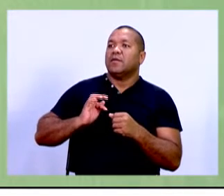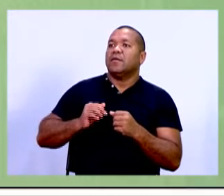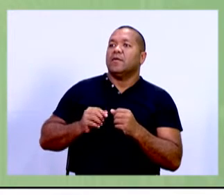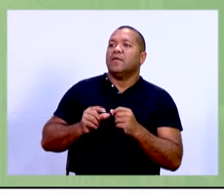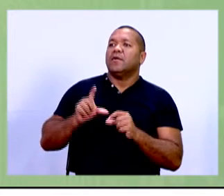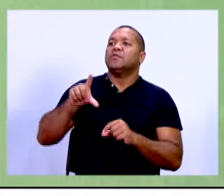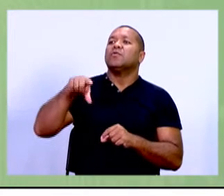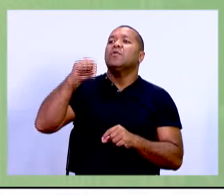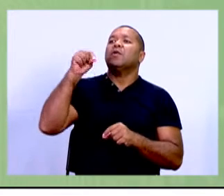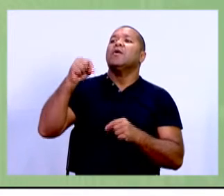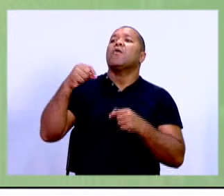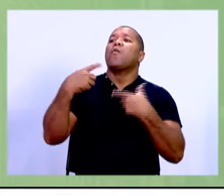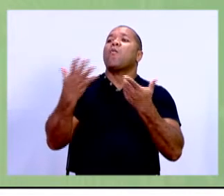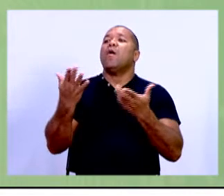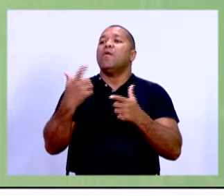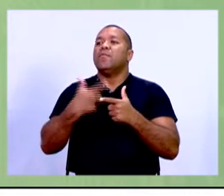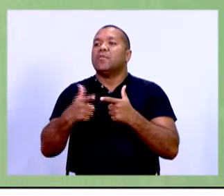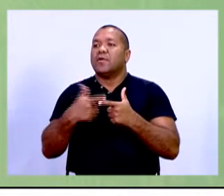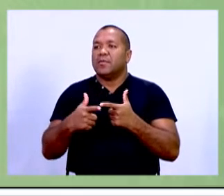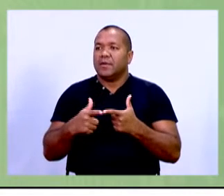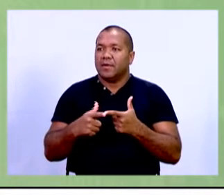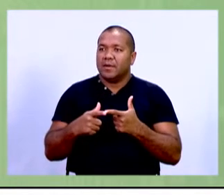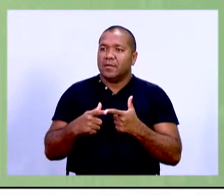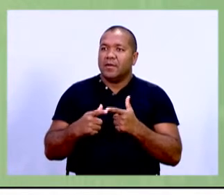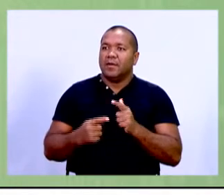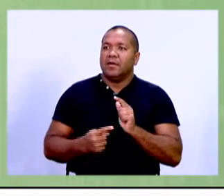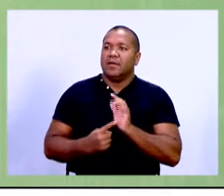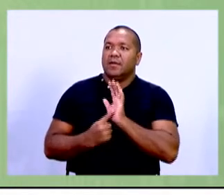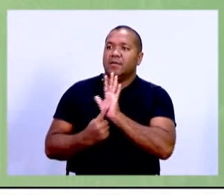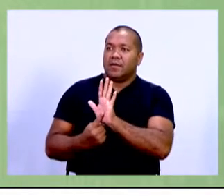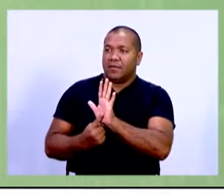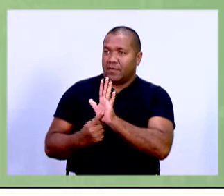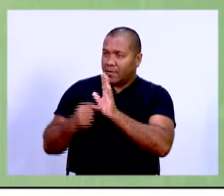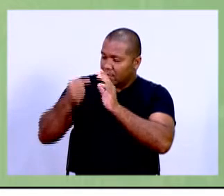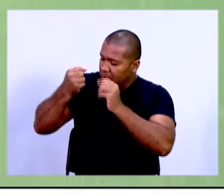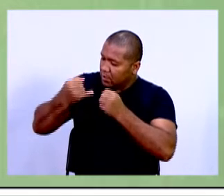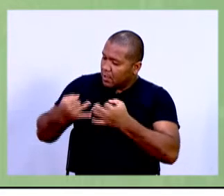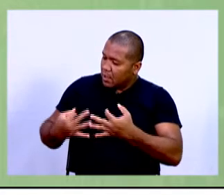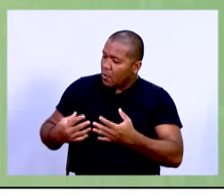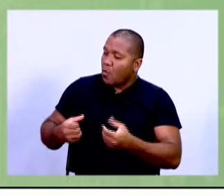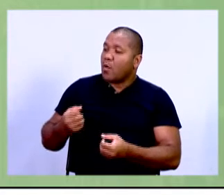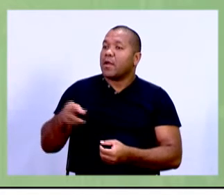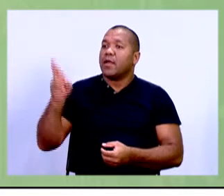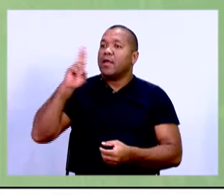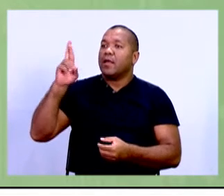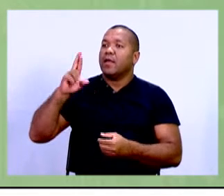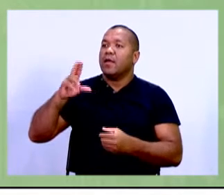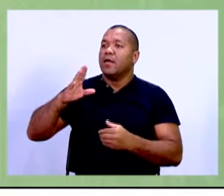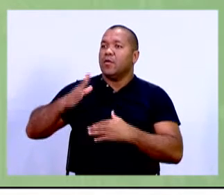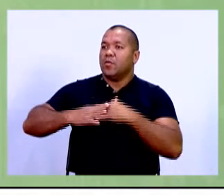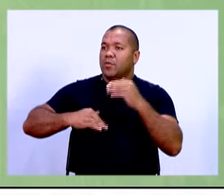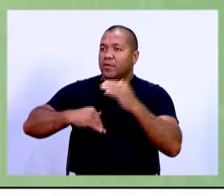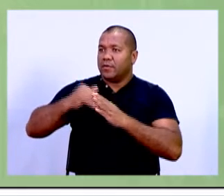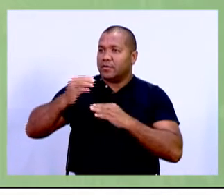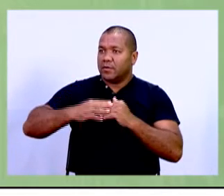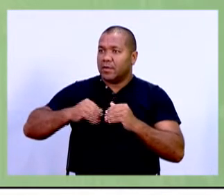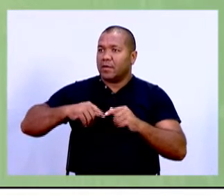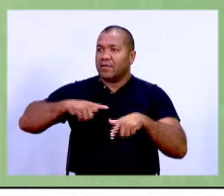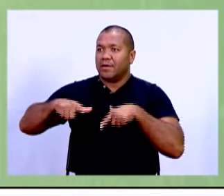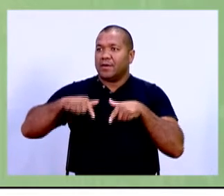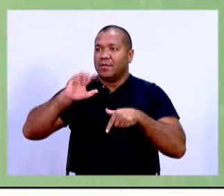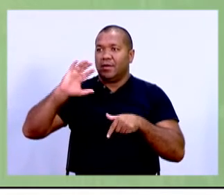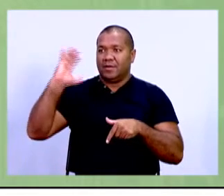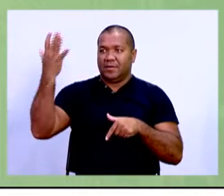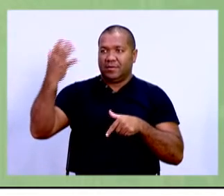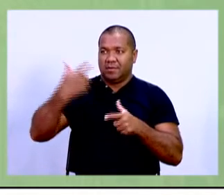problema para o técnico e vai dizer qual é o técnico responsável para resolver